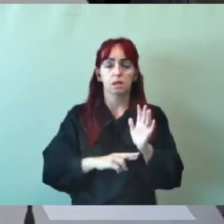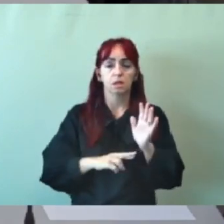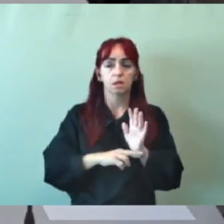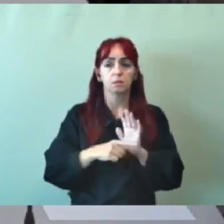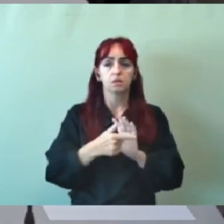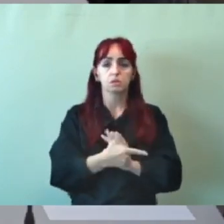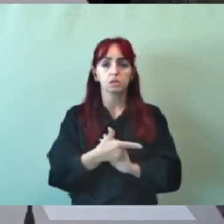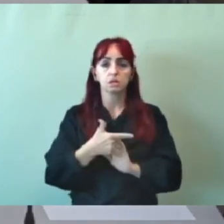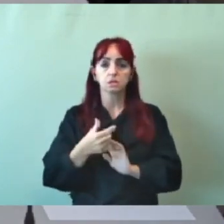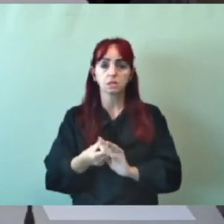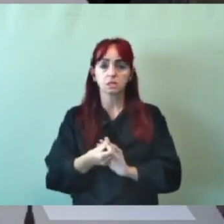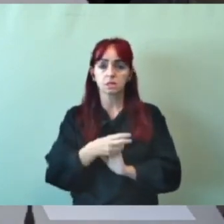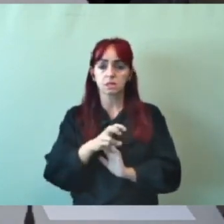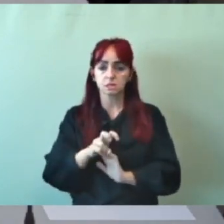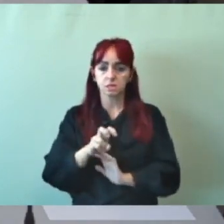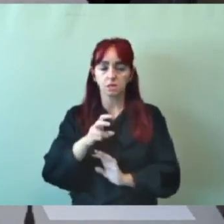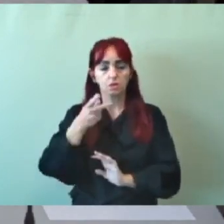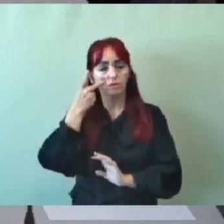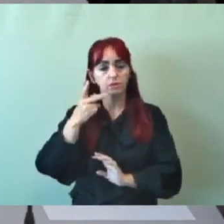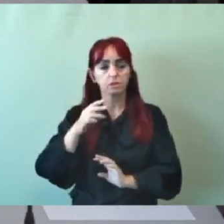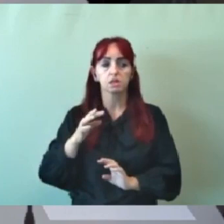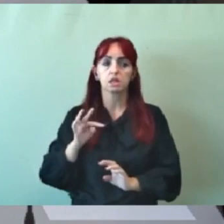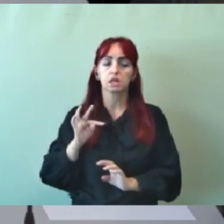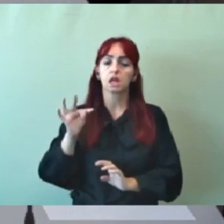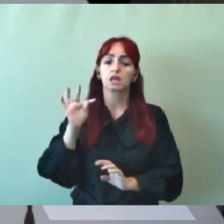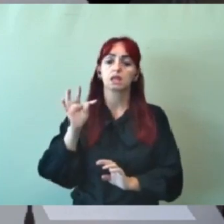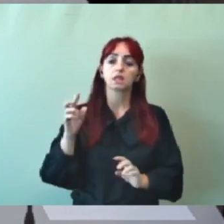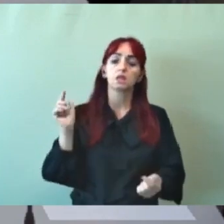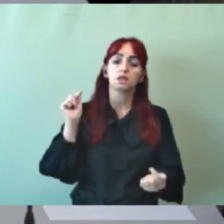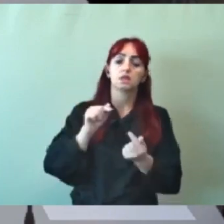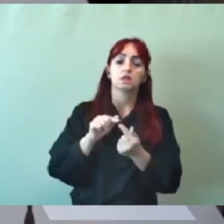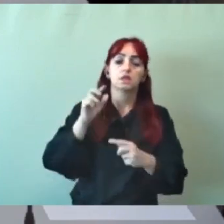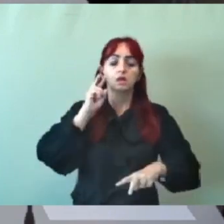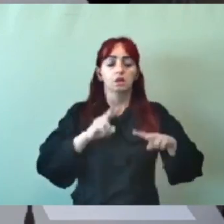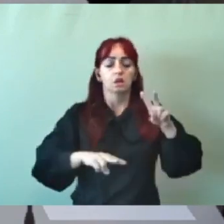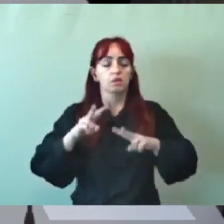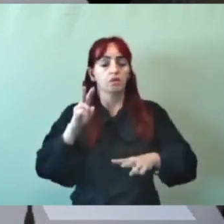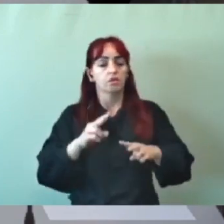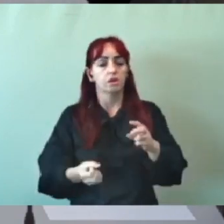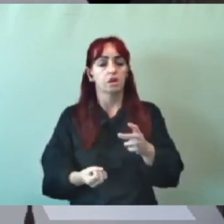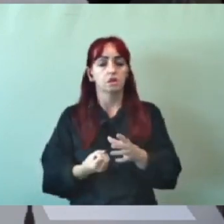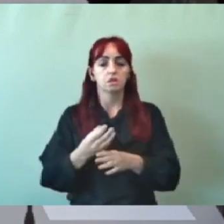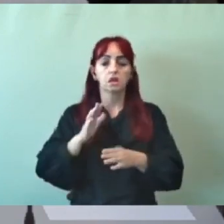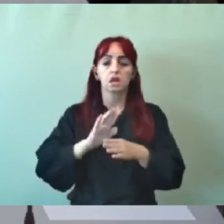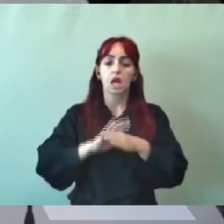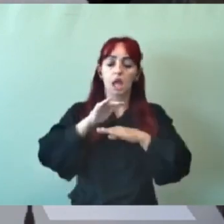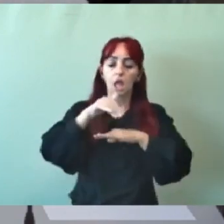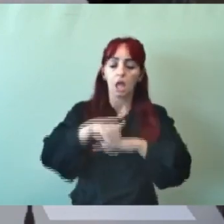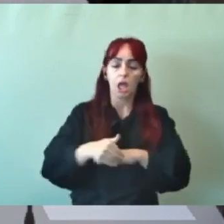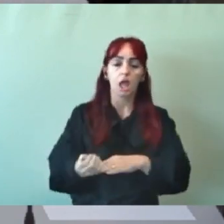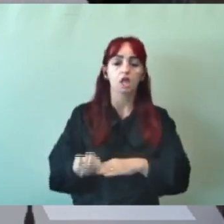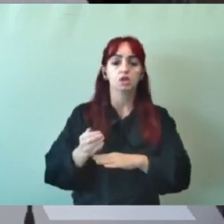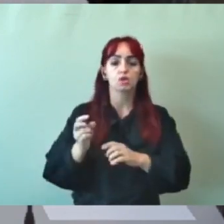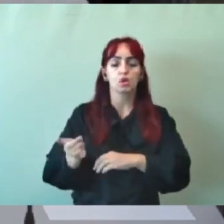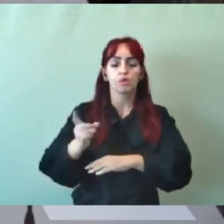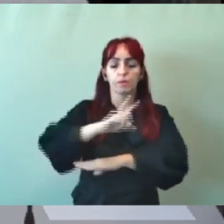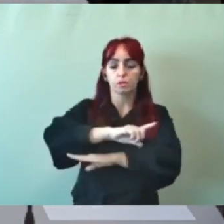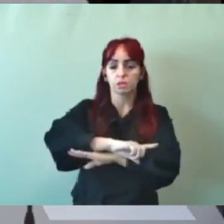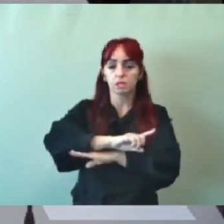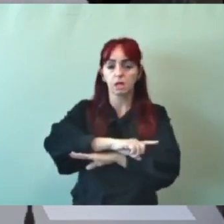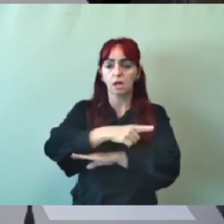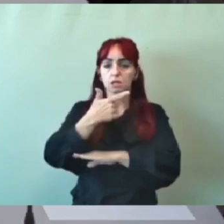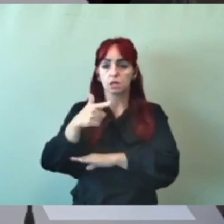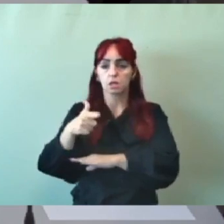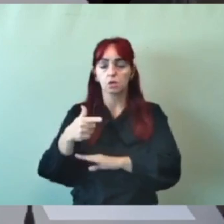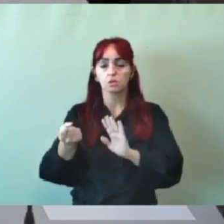tem uma visita técnica finalidade. Verificar a possibilidade de implantação de redutor de velocidade do tipo quebra-mola e outras sinalizações que se fizerem necessárias